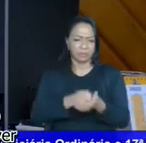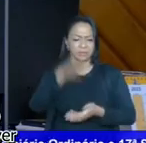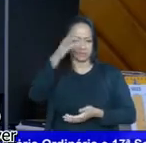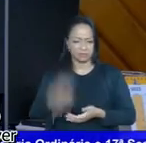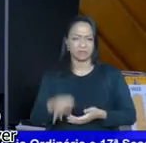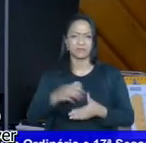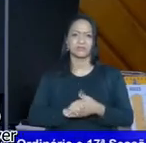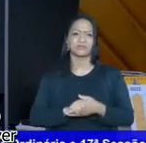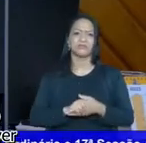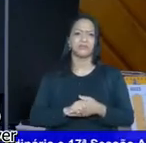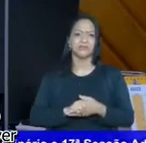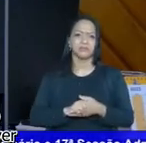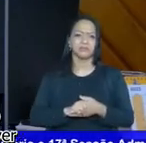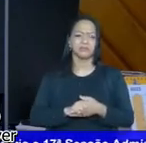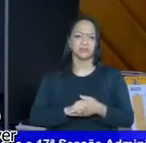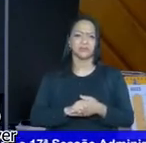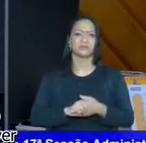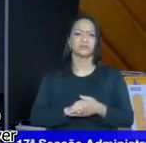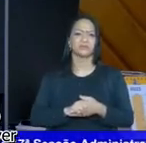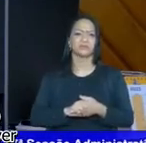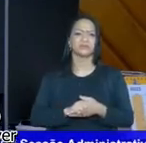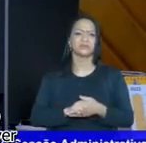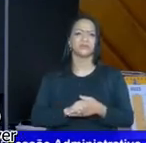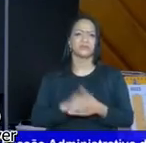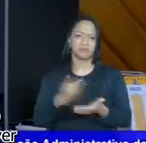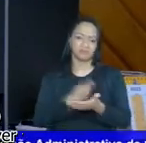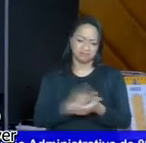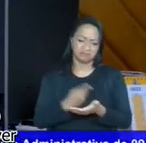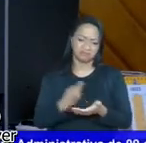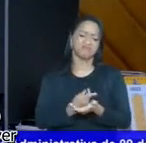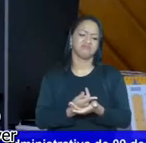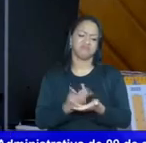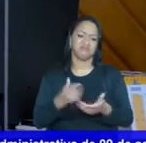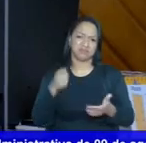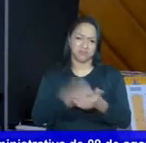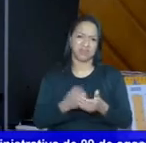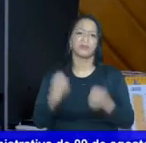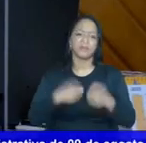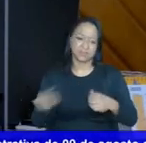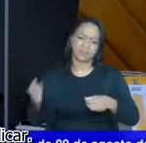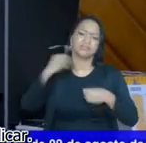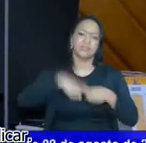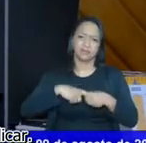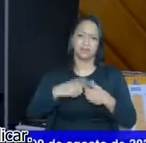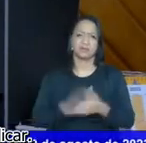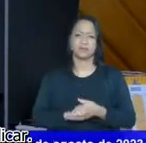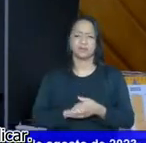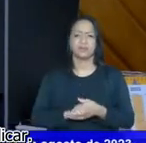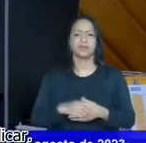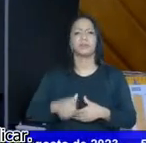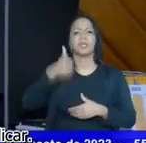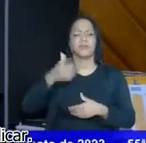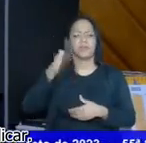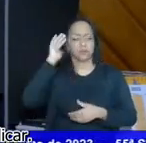por lógica, por distribuição do ônus da prova, o gasto é irregular. E se é irregular, tem que devolver. No meu entender, se não